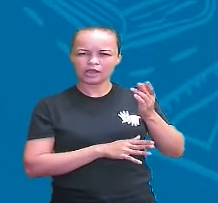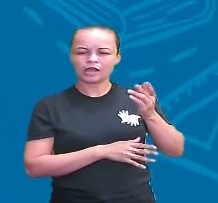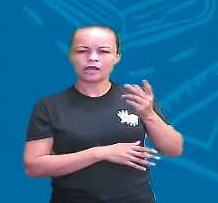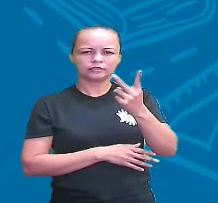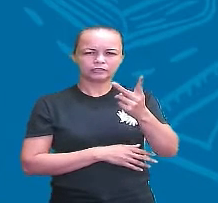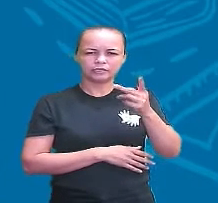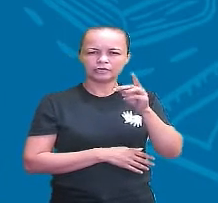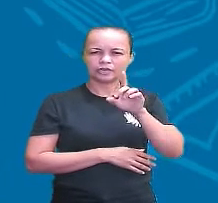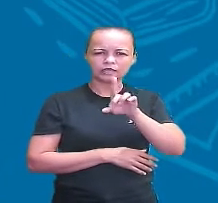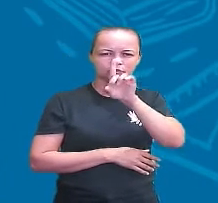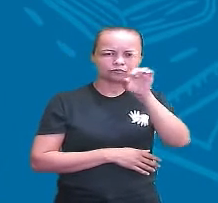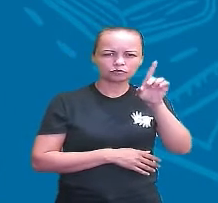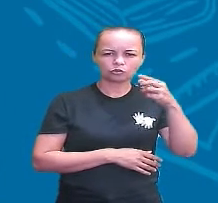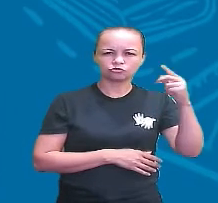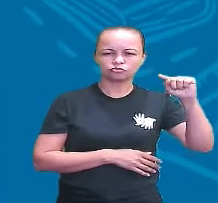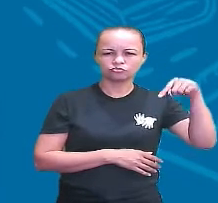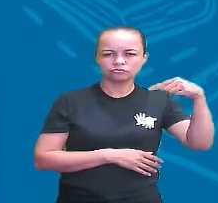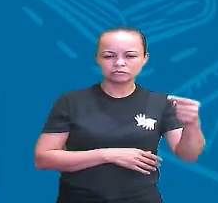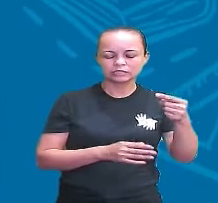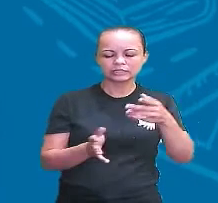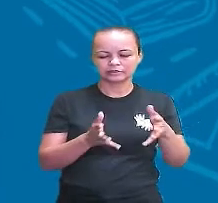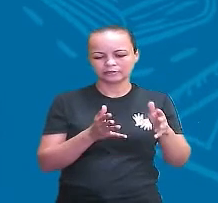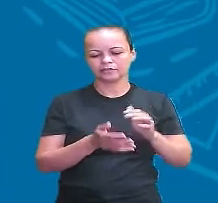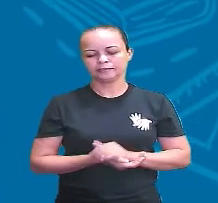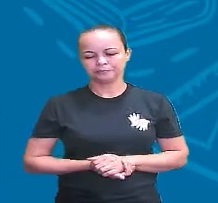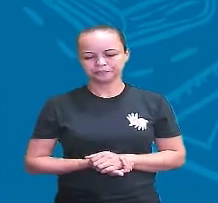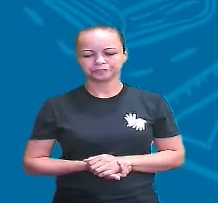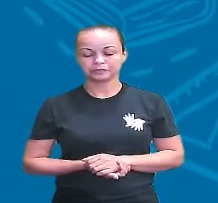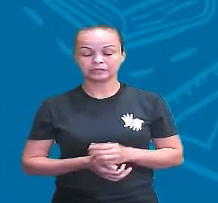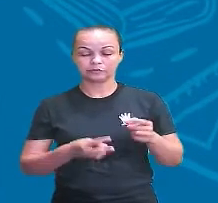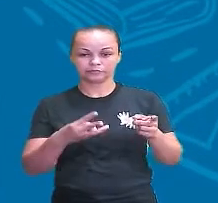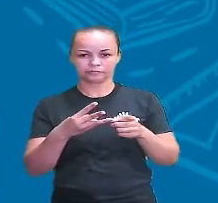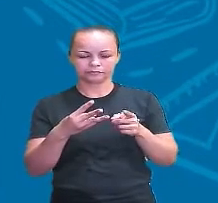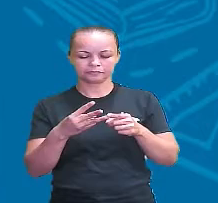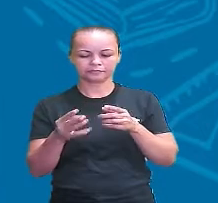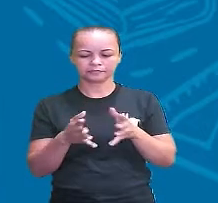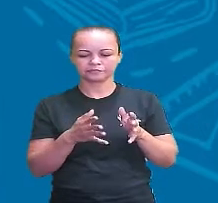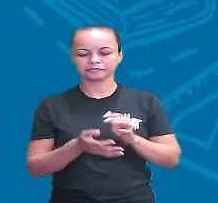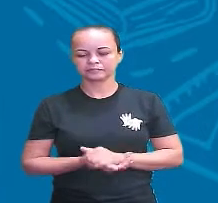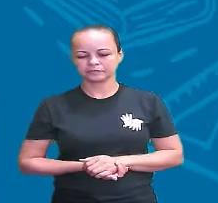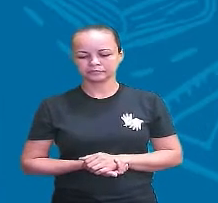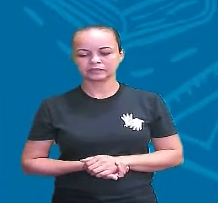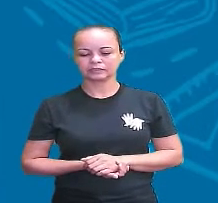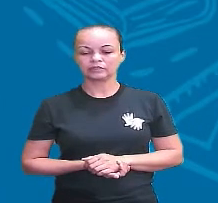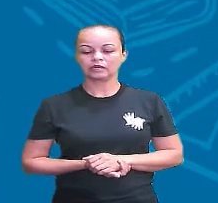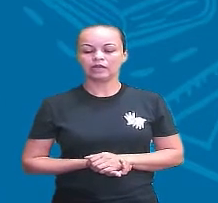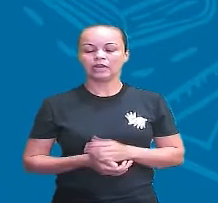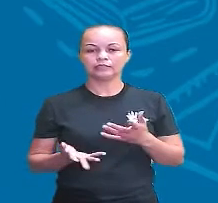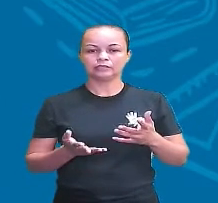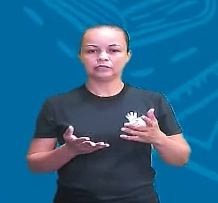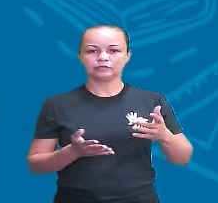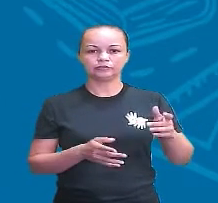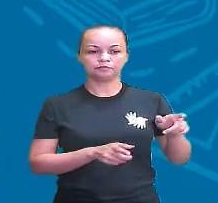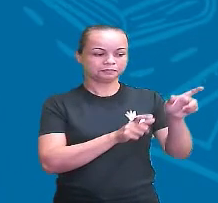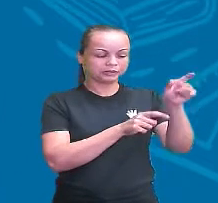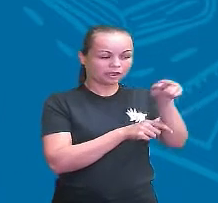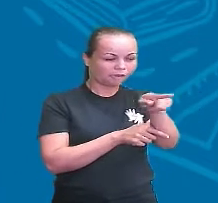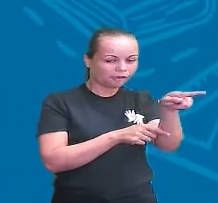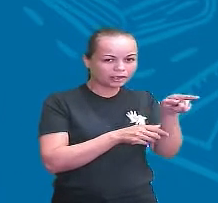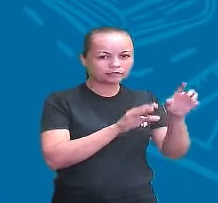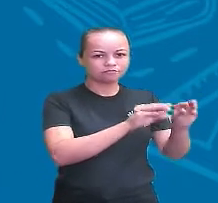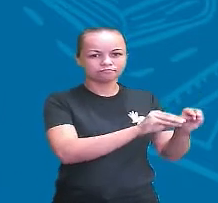outro. They are going to move to another house next month. Ou seja, eles vão mudar de casa no mês que